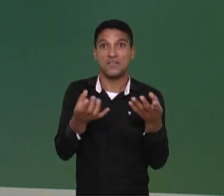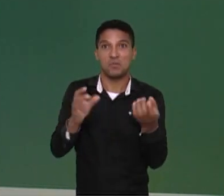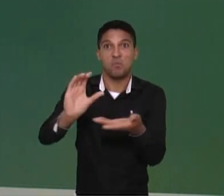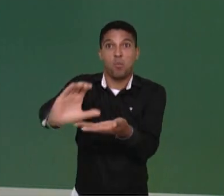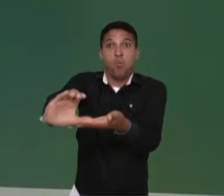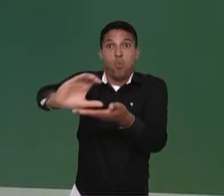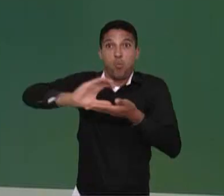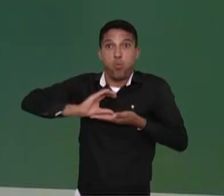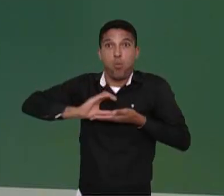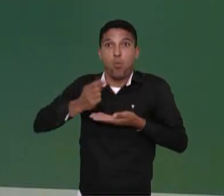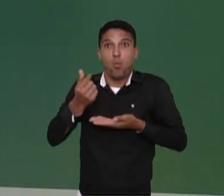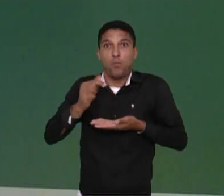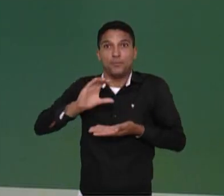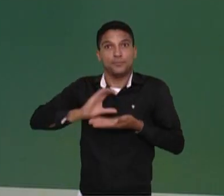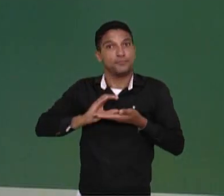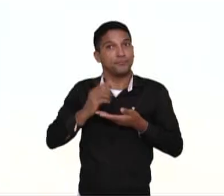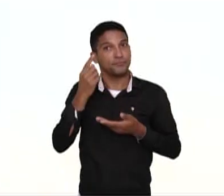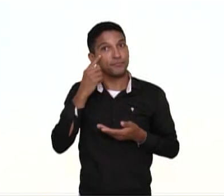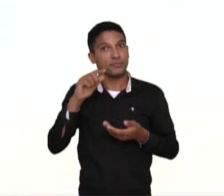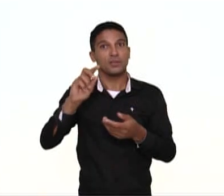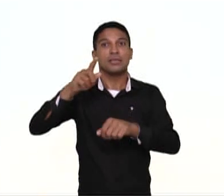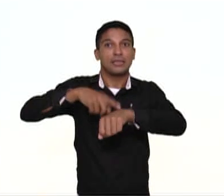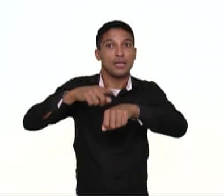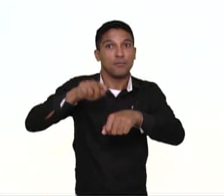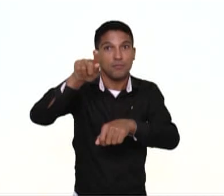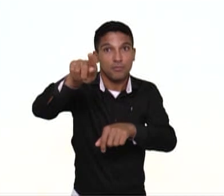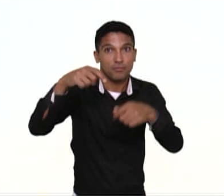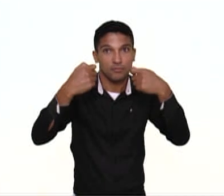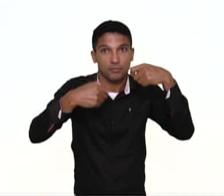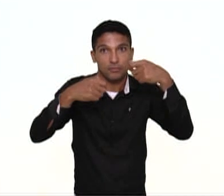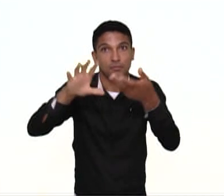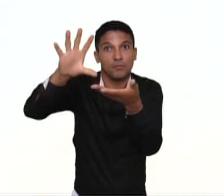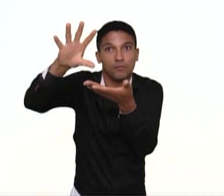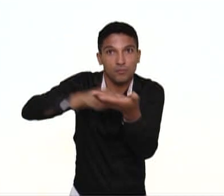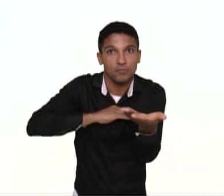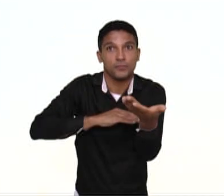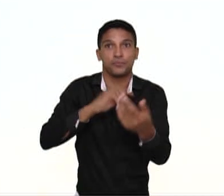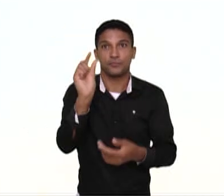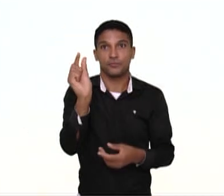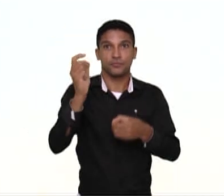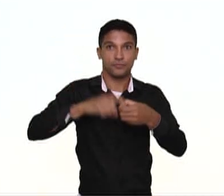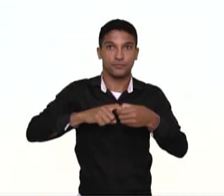51.987,53. Um tempinho para vocês copiarem e nós já voltamos com a resposta.